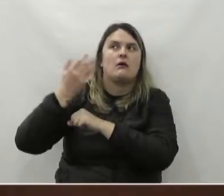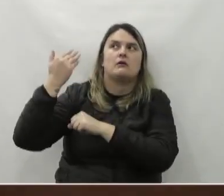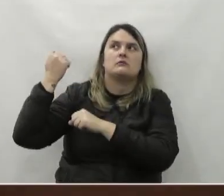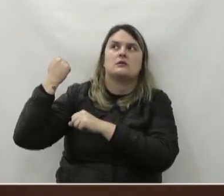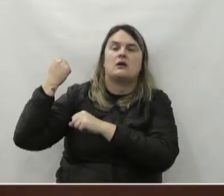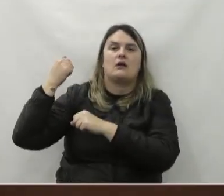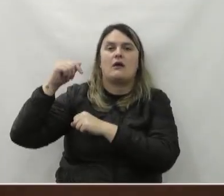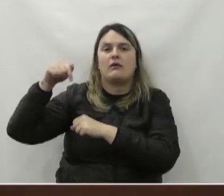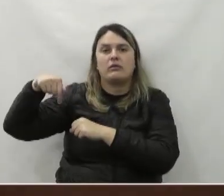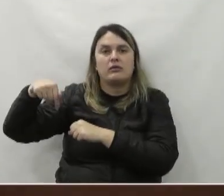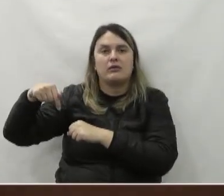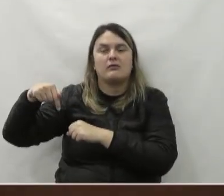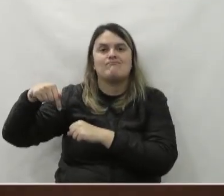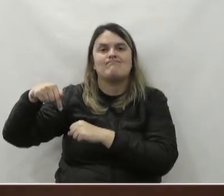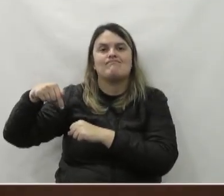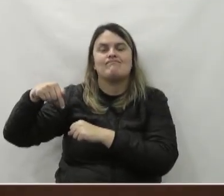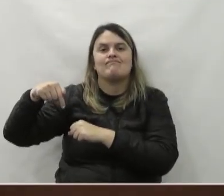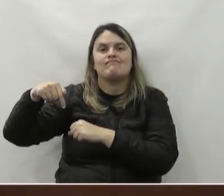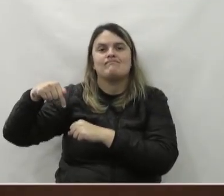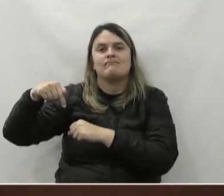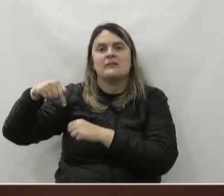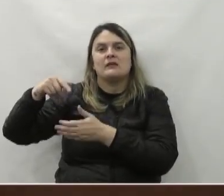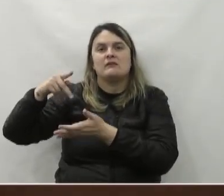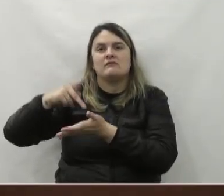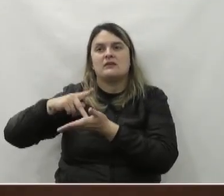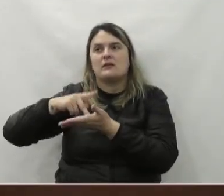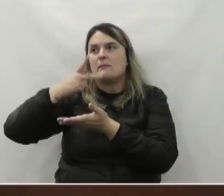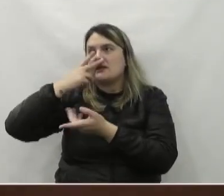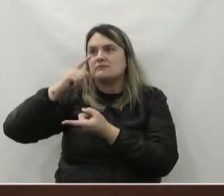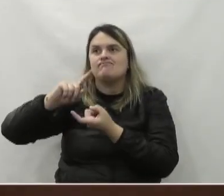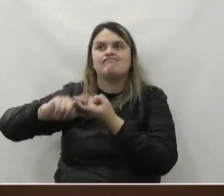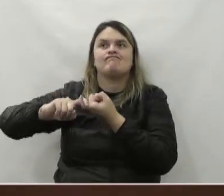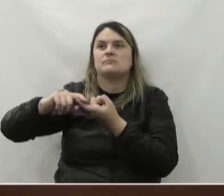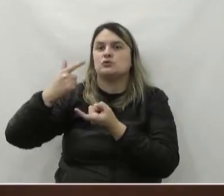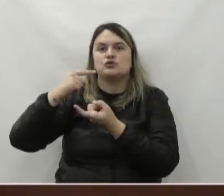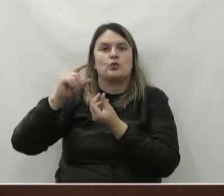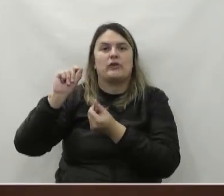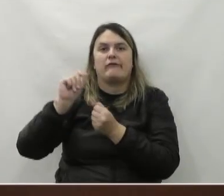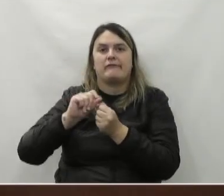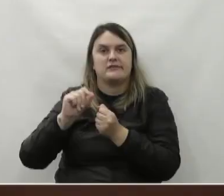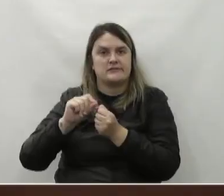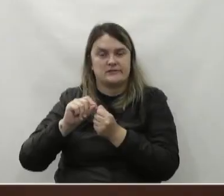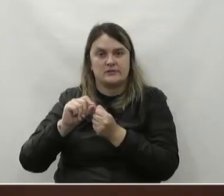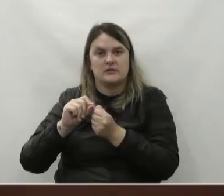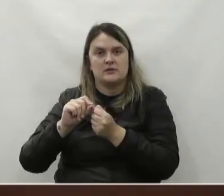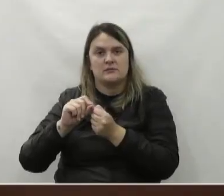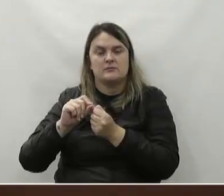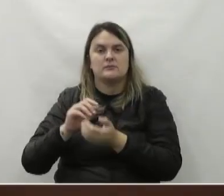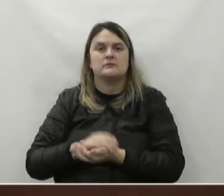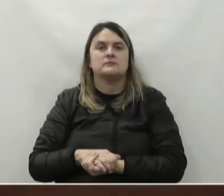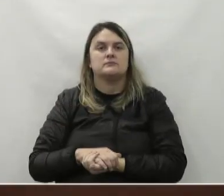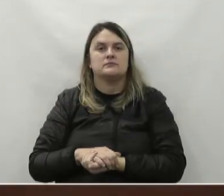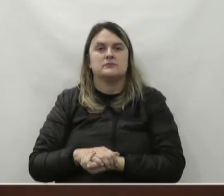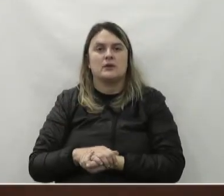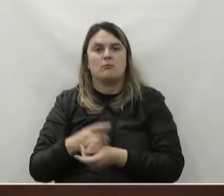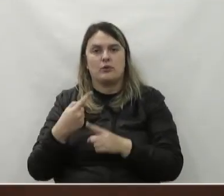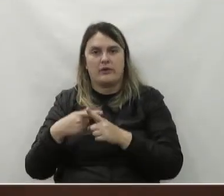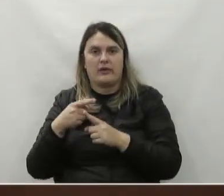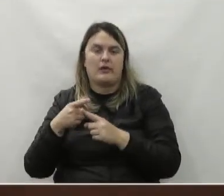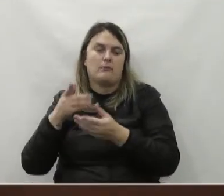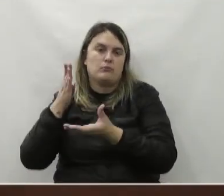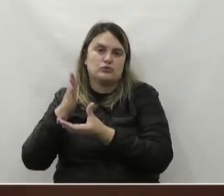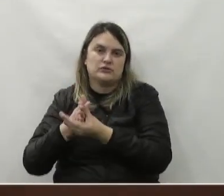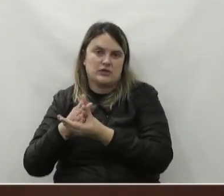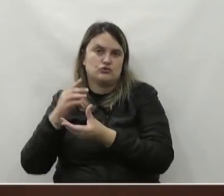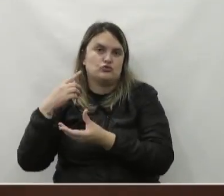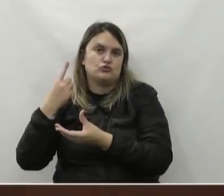nós, o Legislativo, nós estávamos realmente de mãos atadas, devido a essa questão da iluminação estar correndo